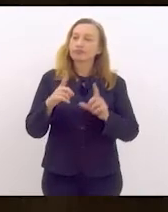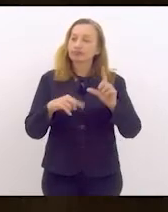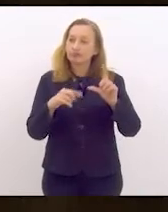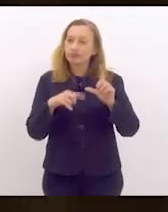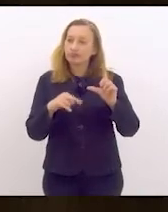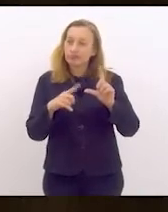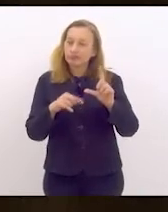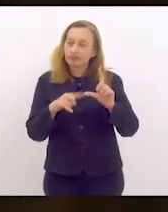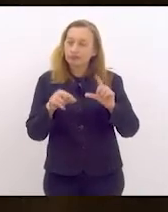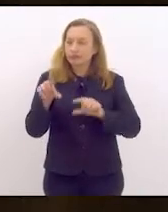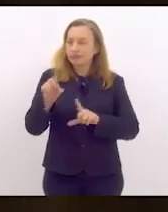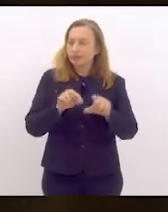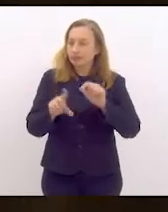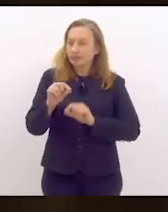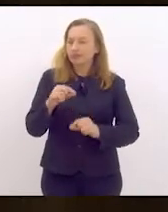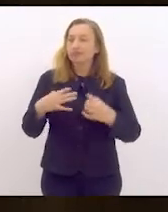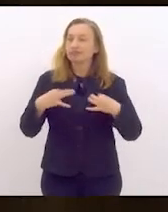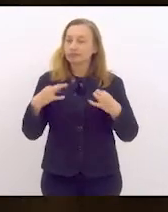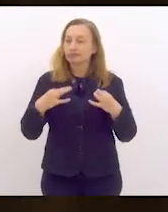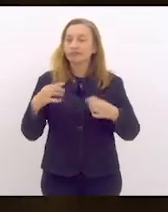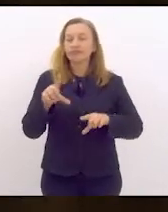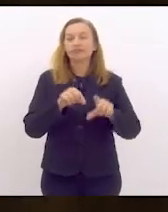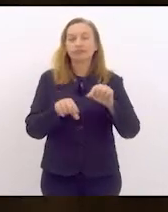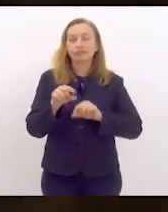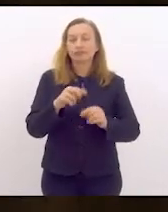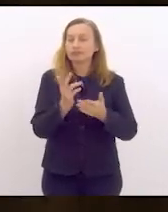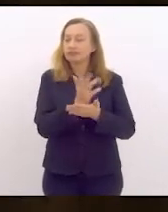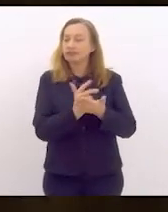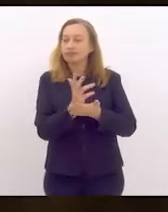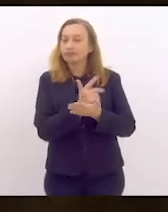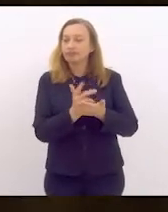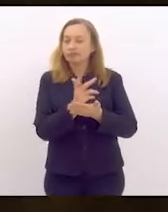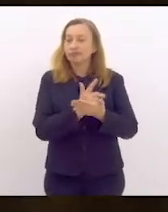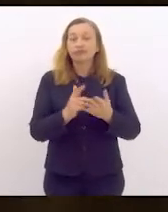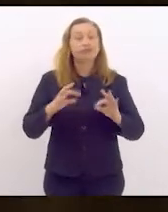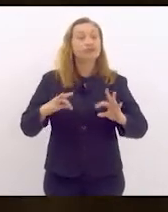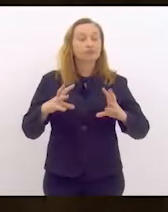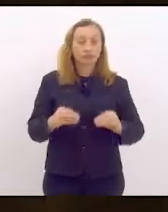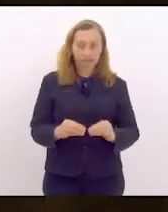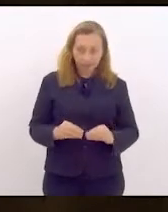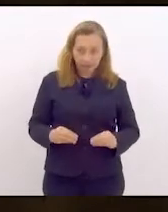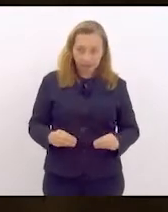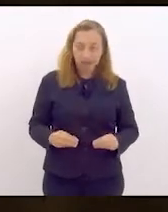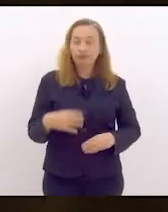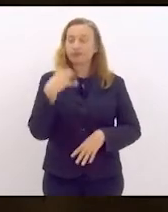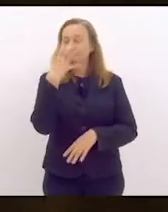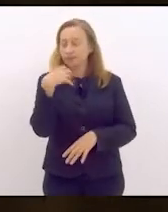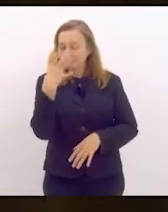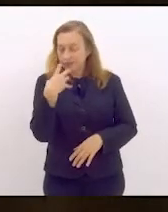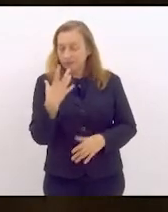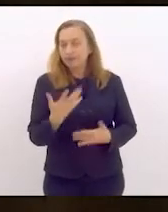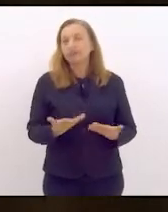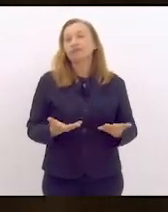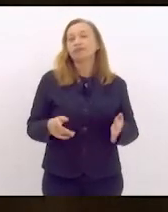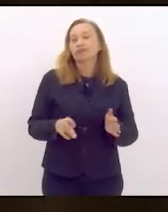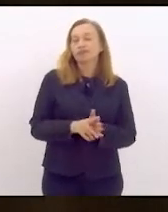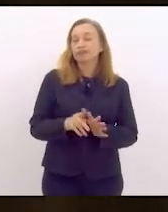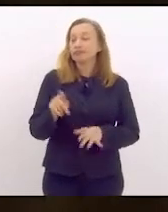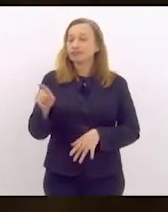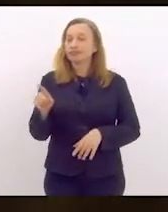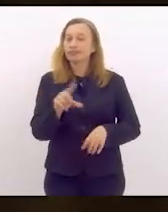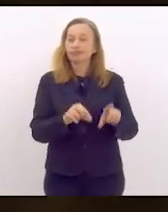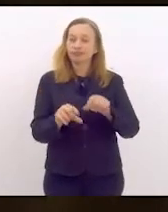por eles, as fantasias desenhadas por eles, entendeu? A música é por eles, ou